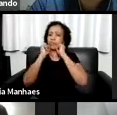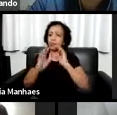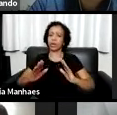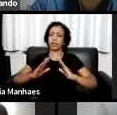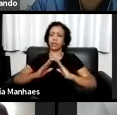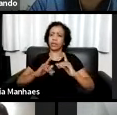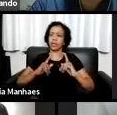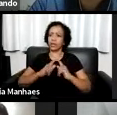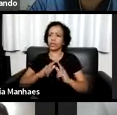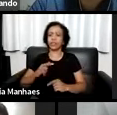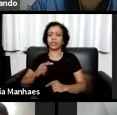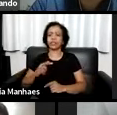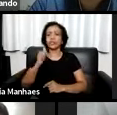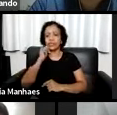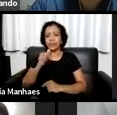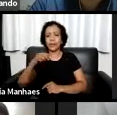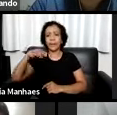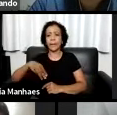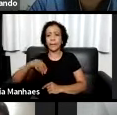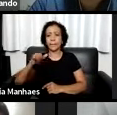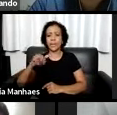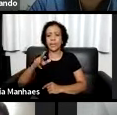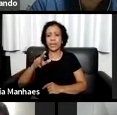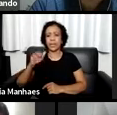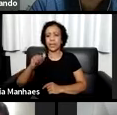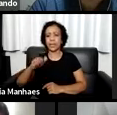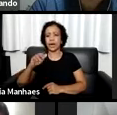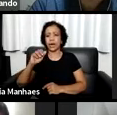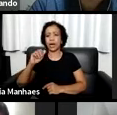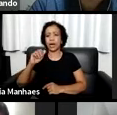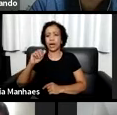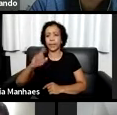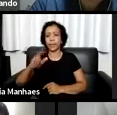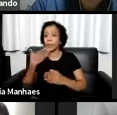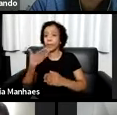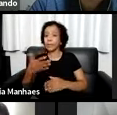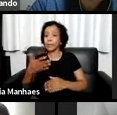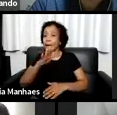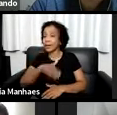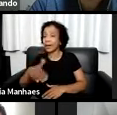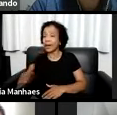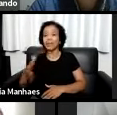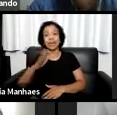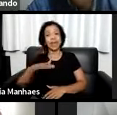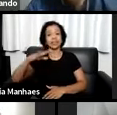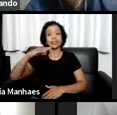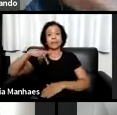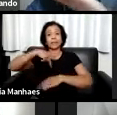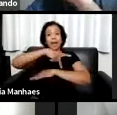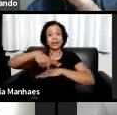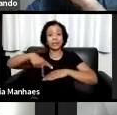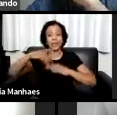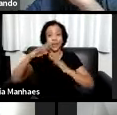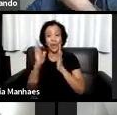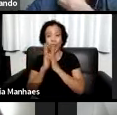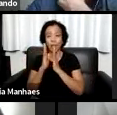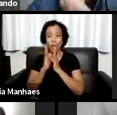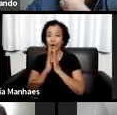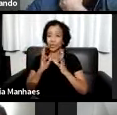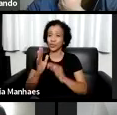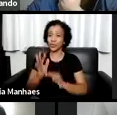irmã Miriam Abreu, ela pede pelas crianças, as crianças do nosso país, o futuro, a